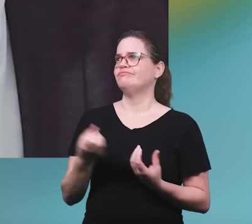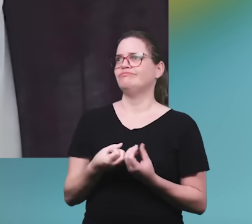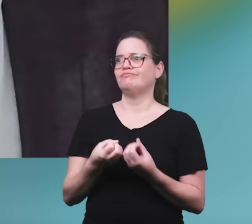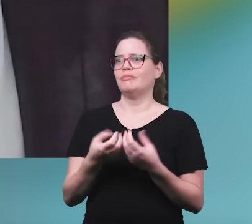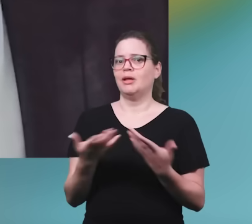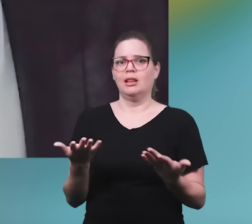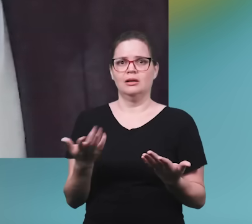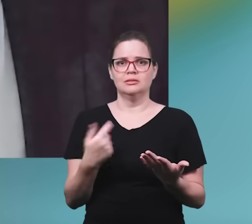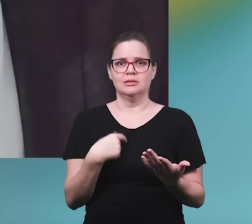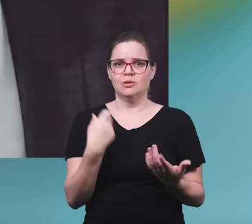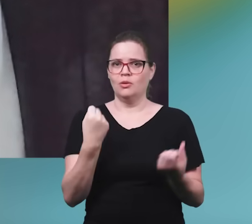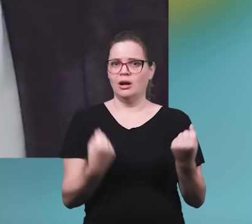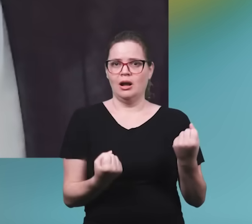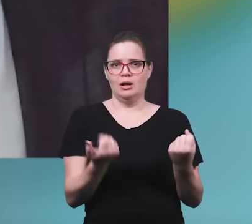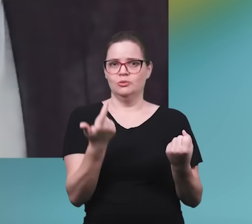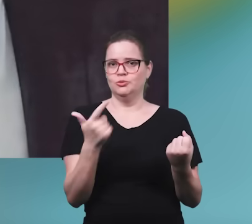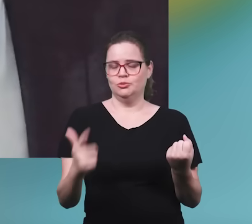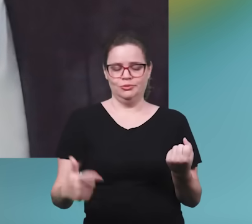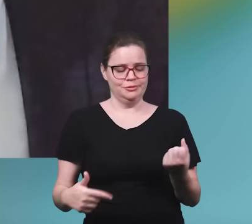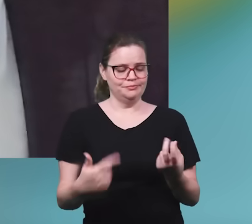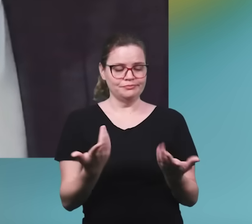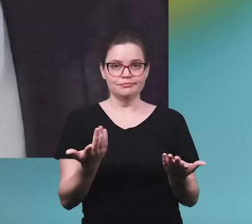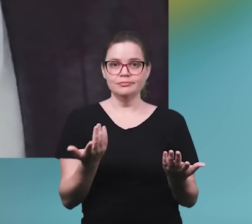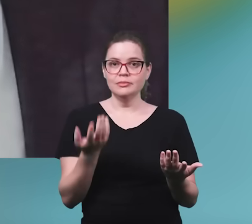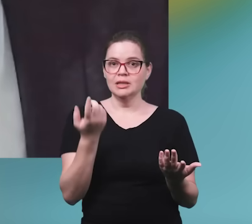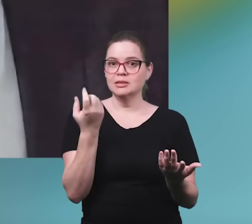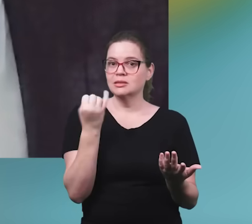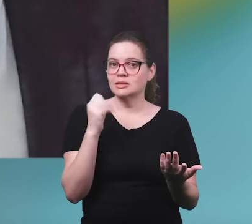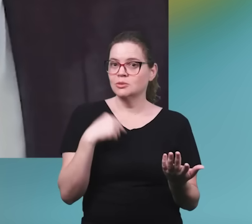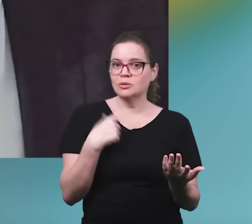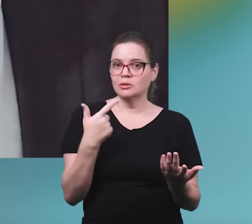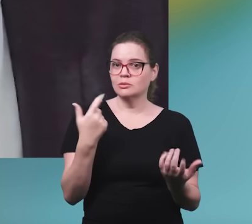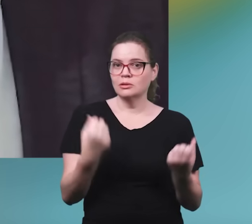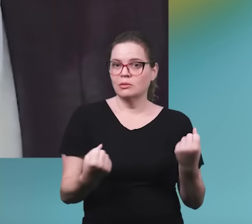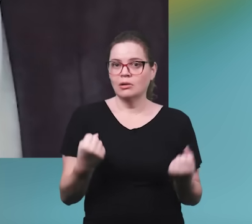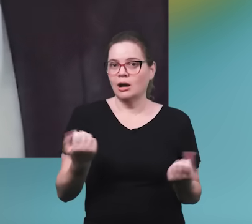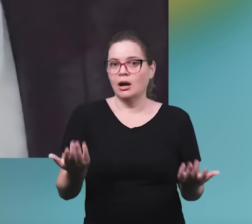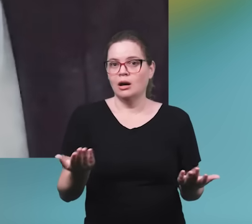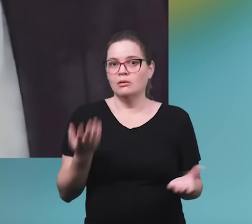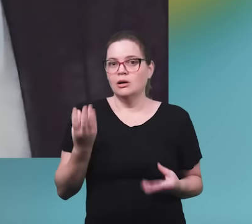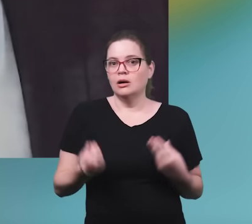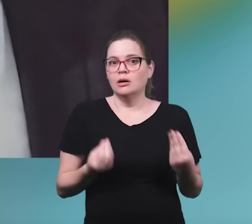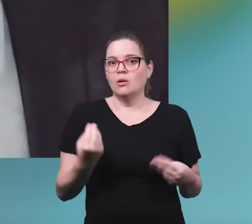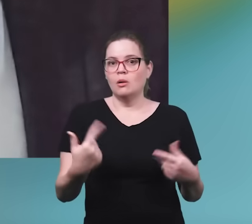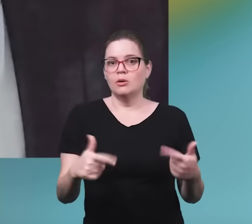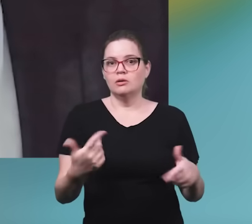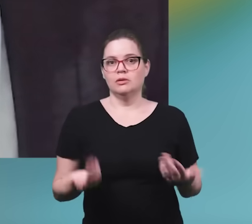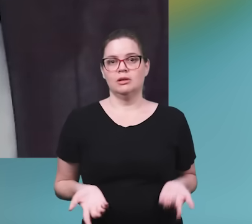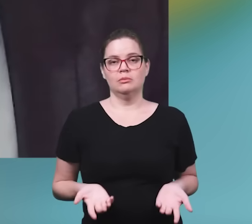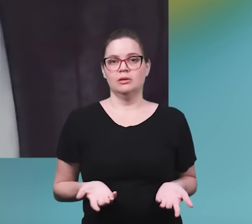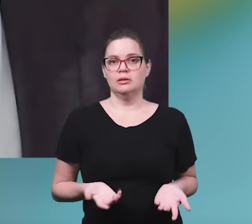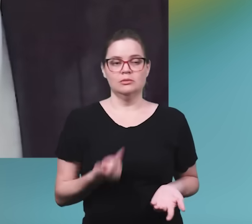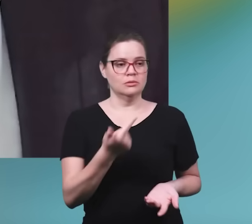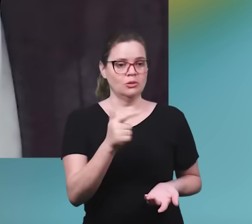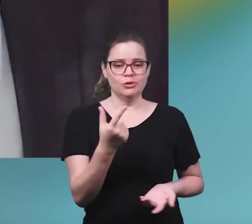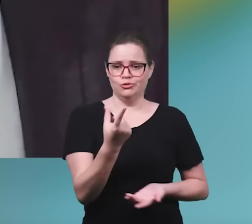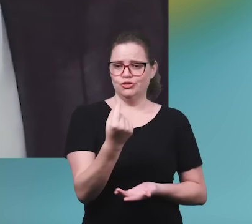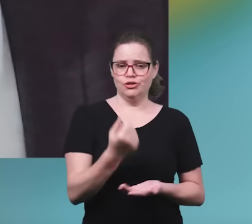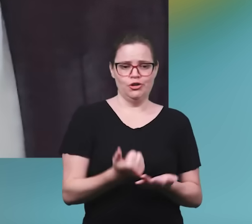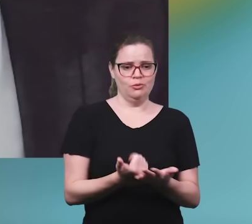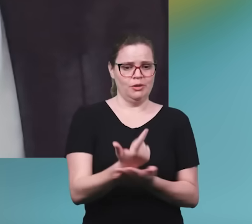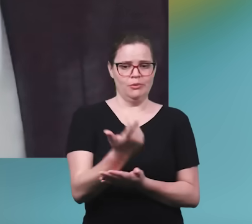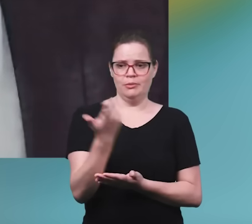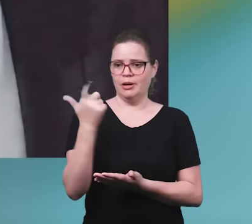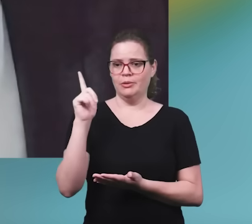milagre. Senhor, sem o carro, sem o meu veículo, eu não posso trabalhar. Não tenho recursos para comprar outro.